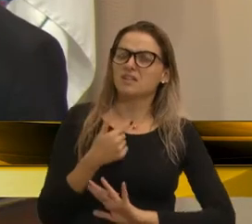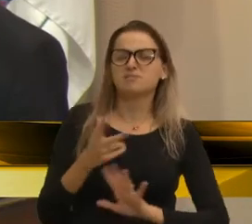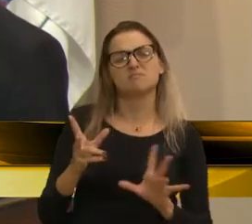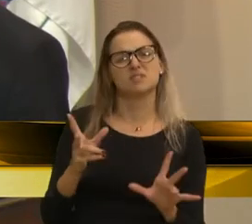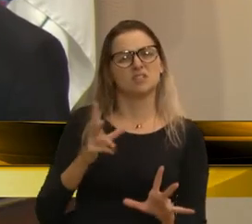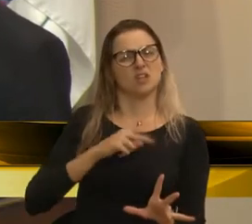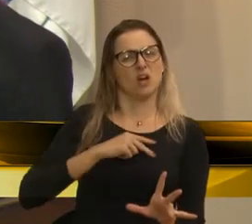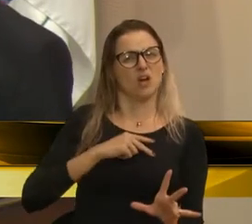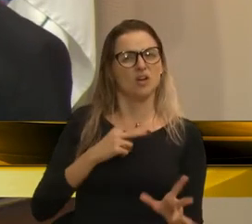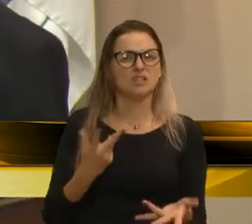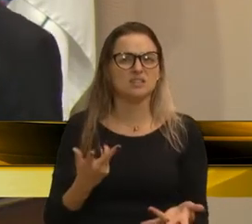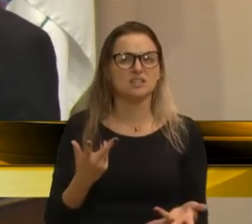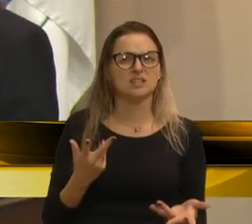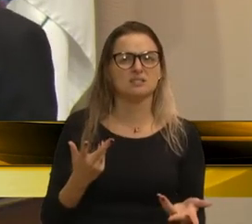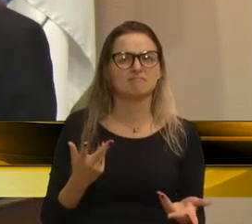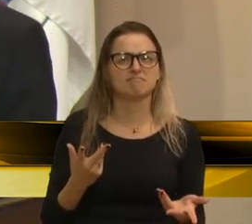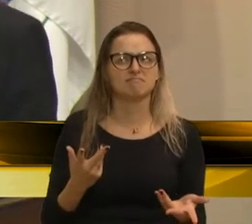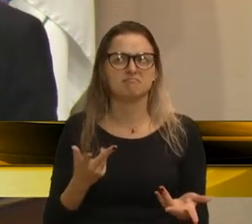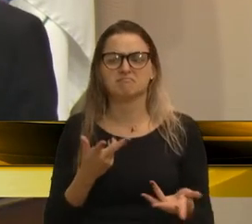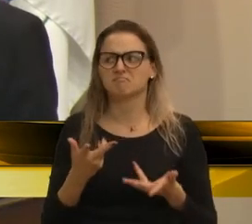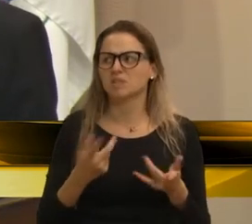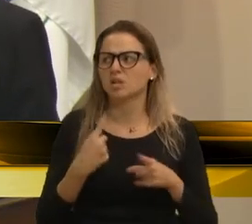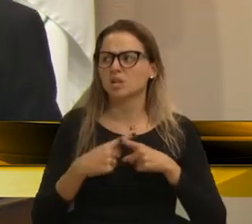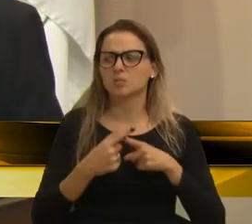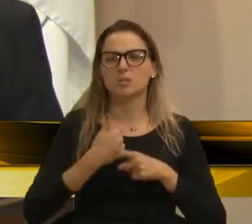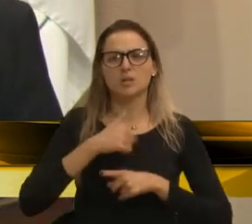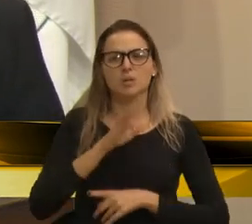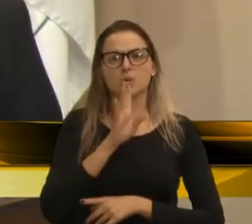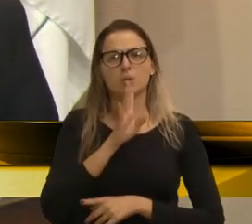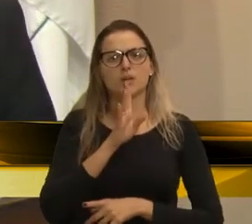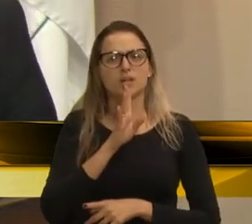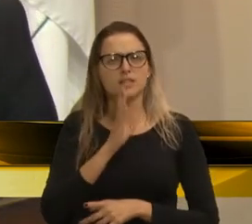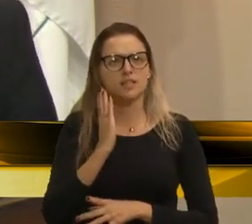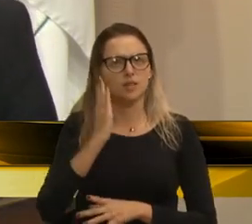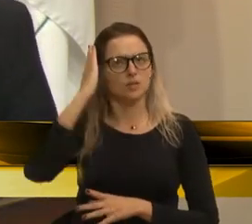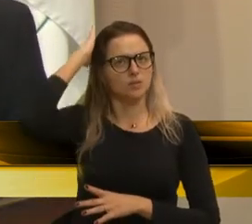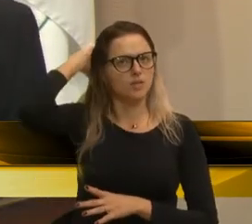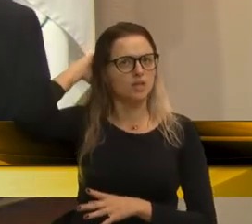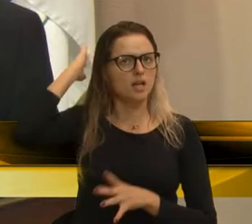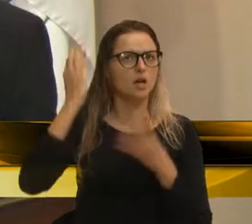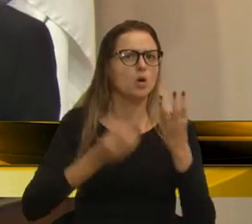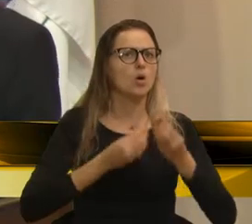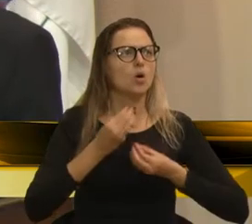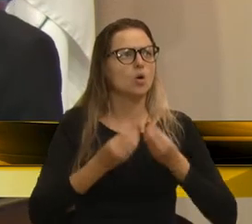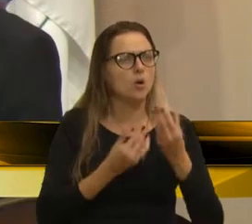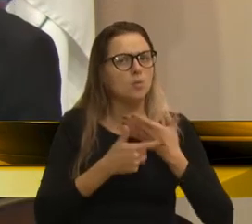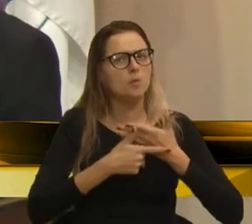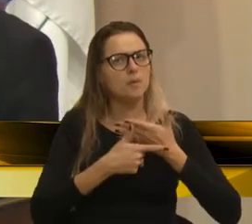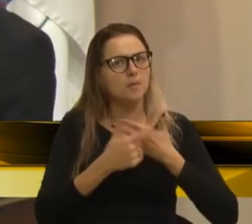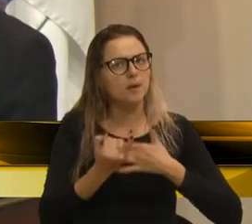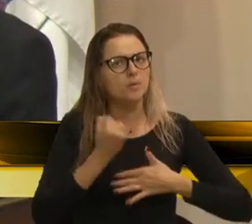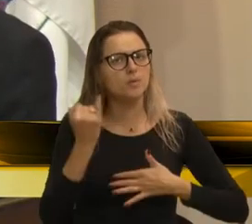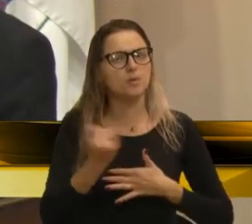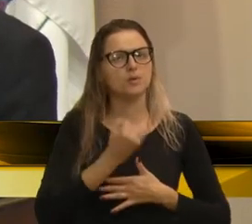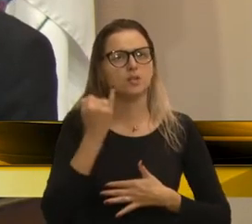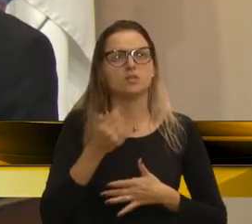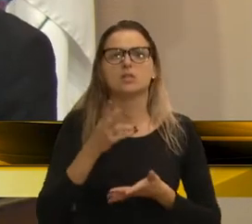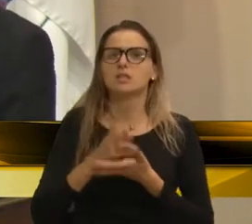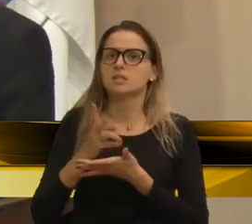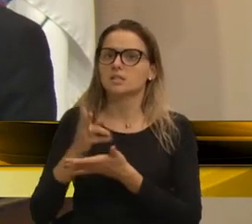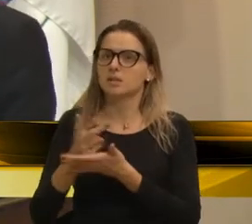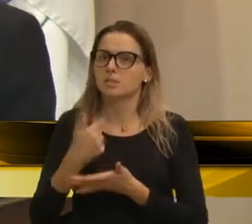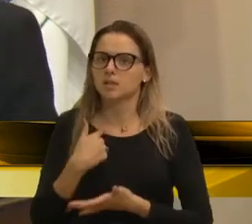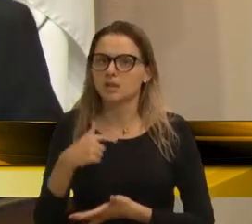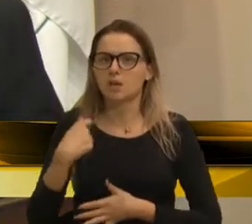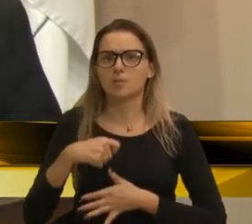pessoas me diziam, porque eu conhecia o prefeito Guerra como fonte do jornalismo. E sempre que eu precisei de uma fonte para